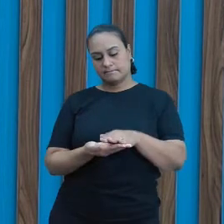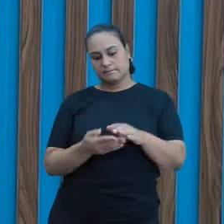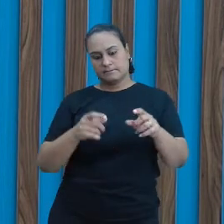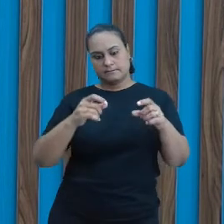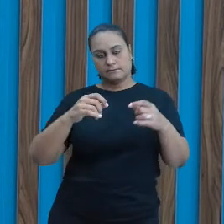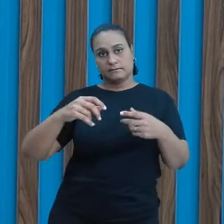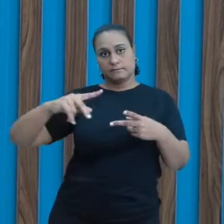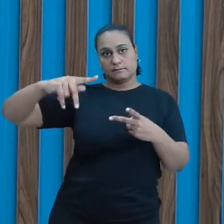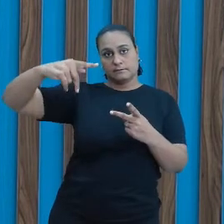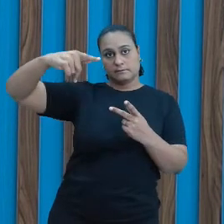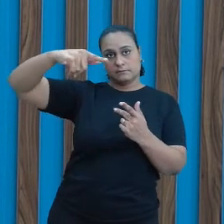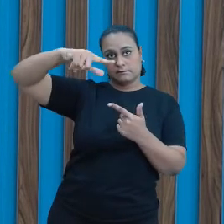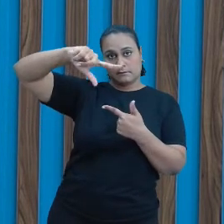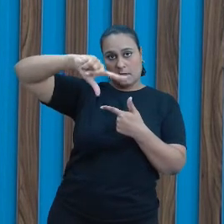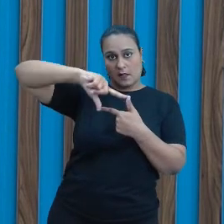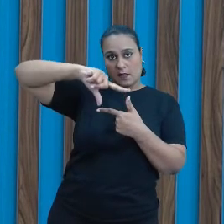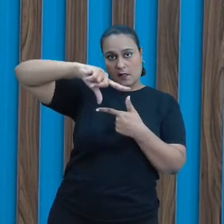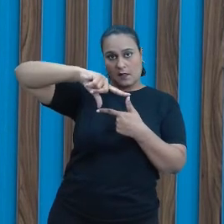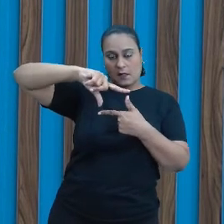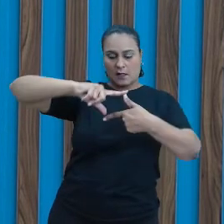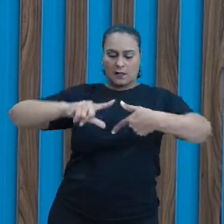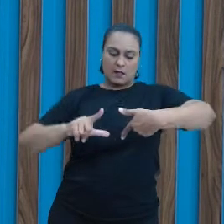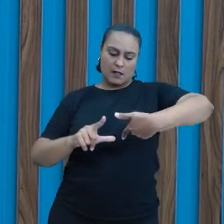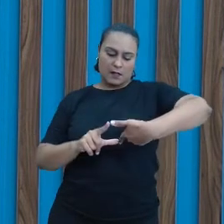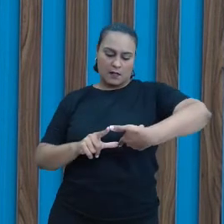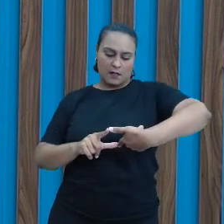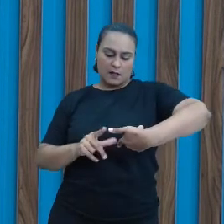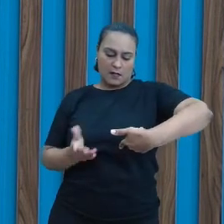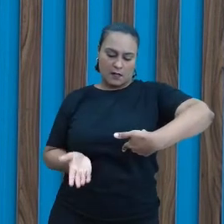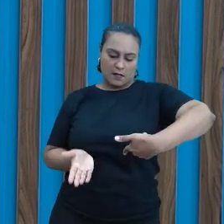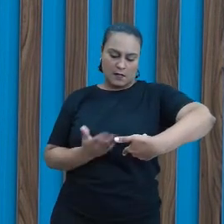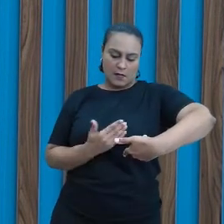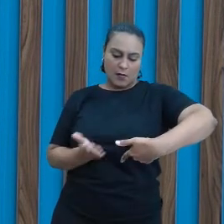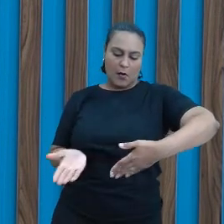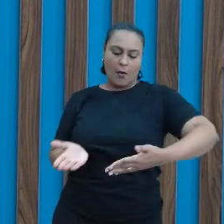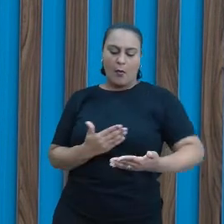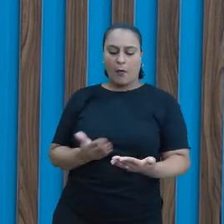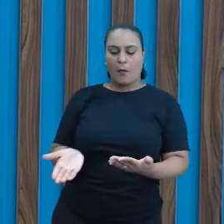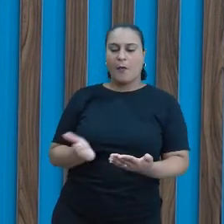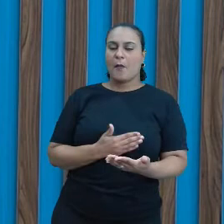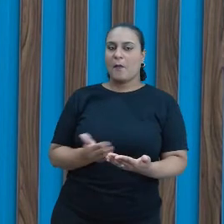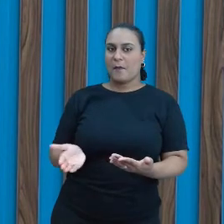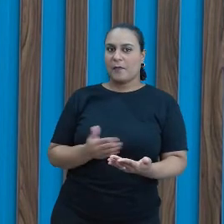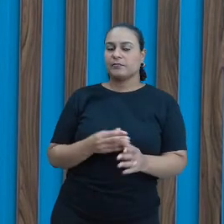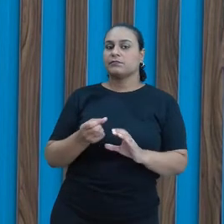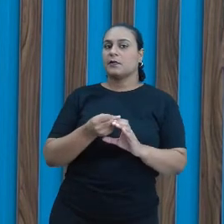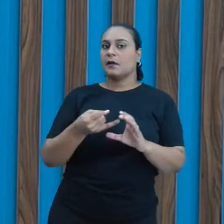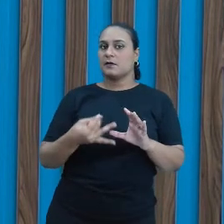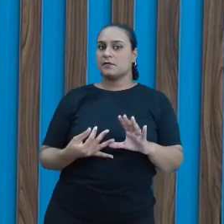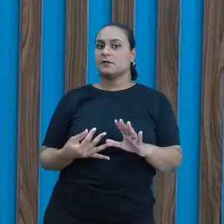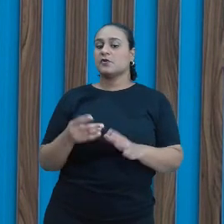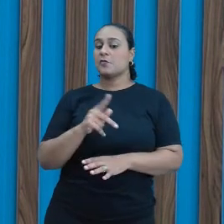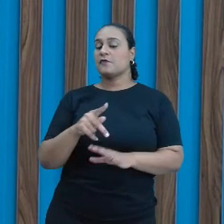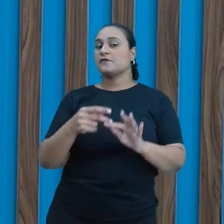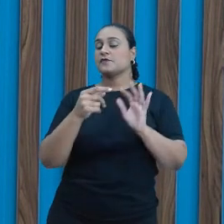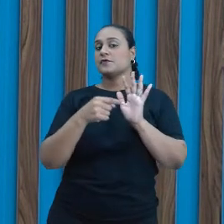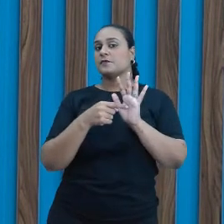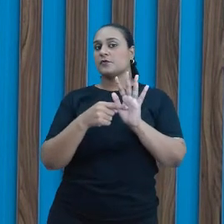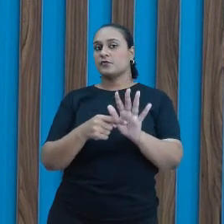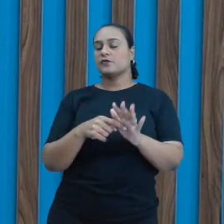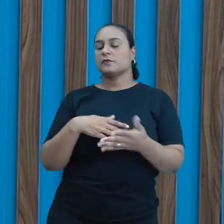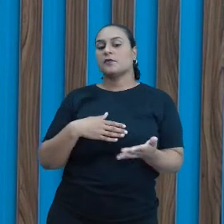retangular que dá a ideia ali de um prisma, né, possivelmente se a gente analisar pelas características que Tiago colocou, cada